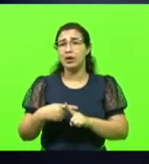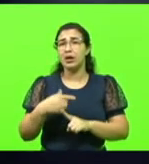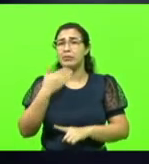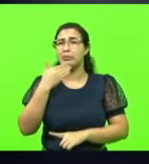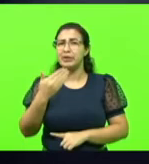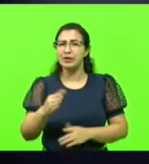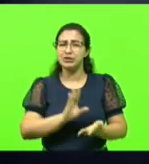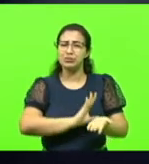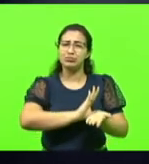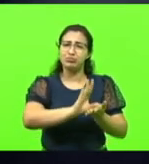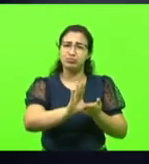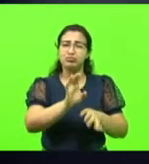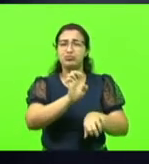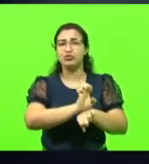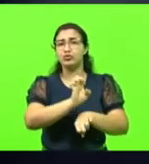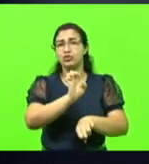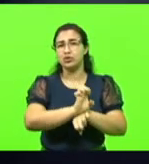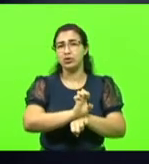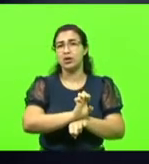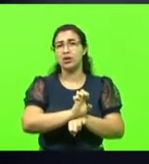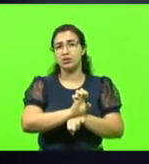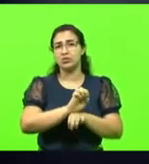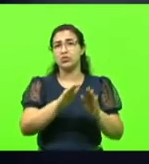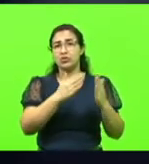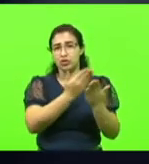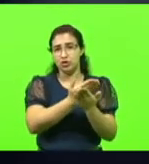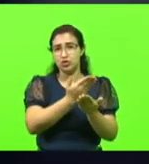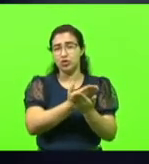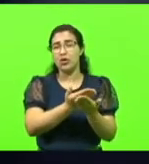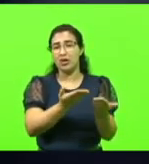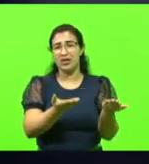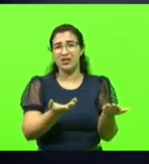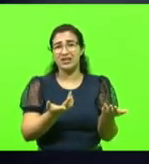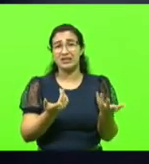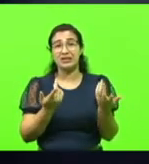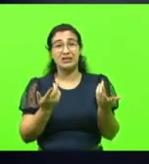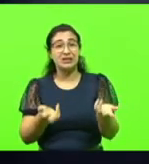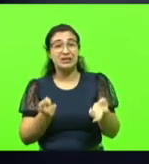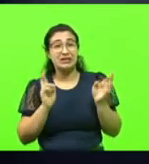do Estado, de uma escola estadual, a gente ficar receoso, ficar